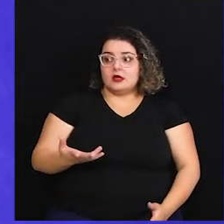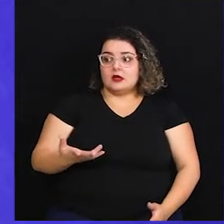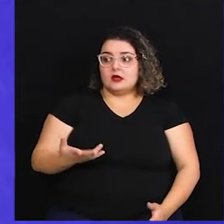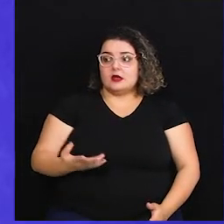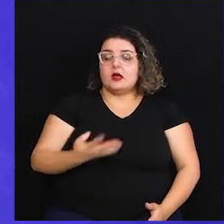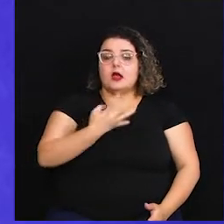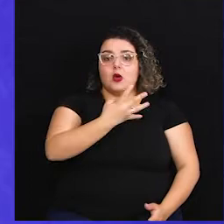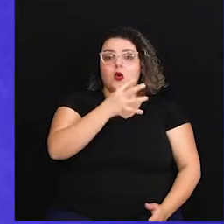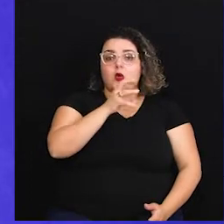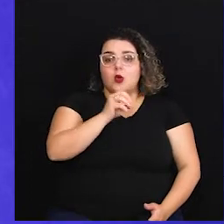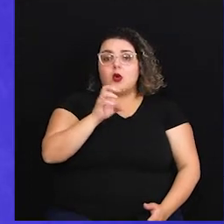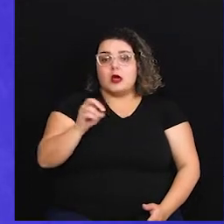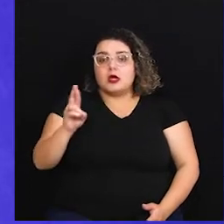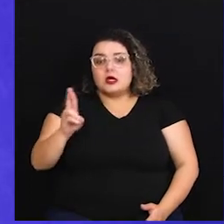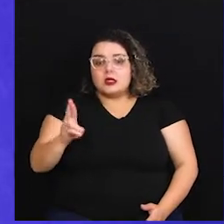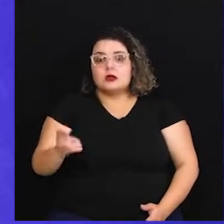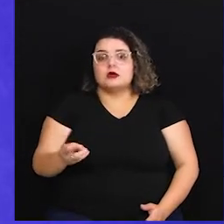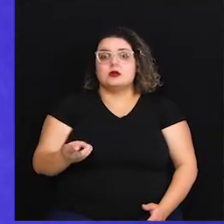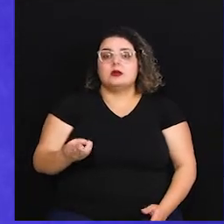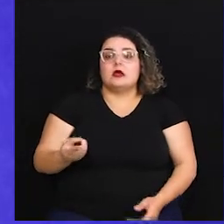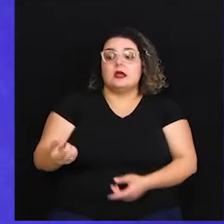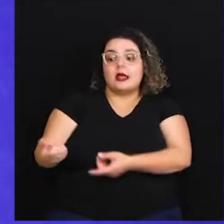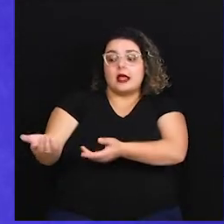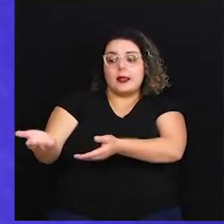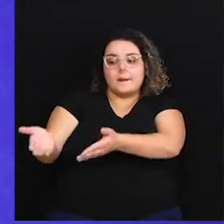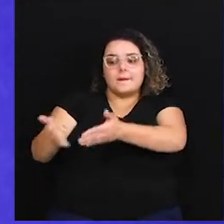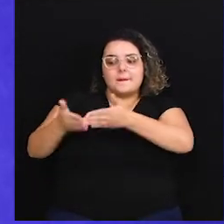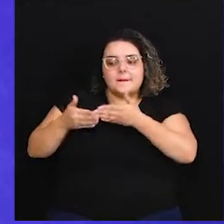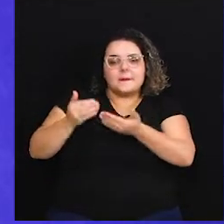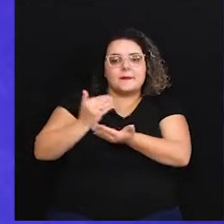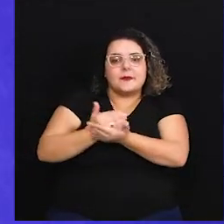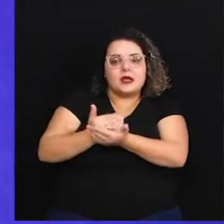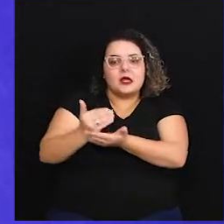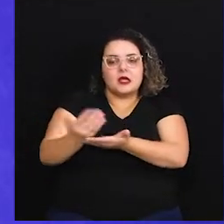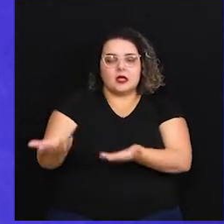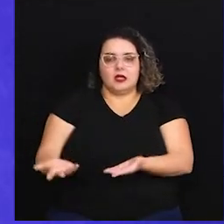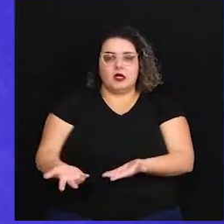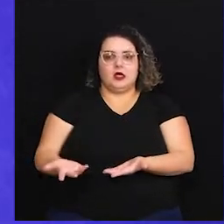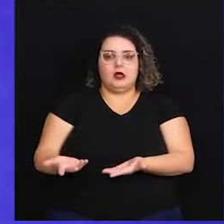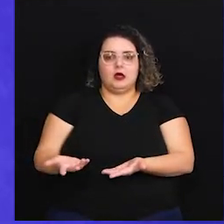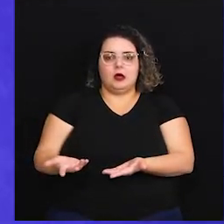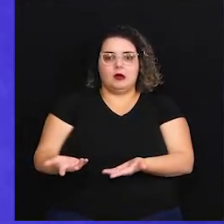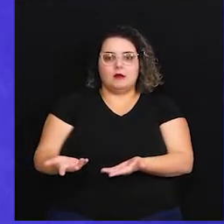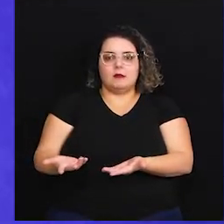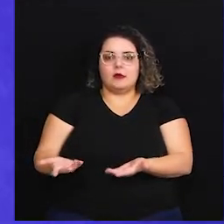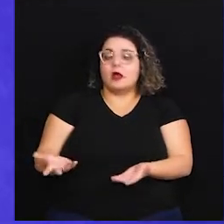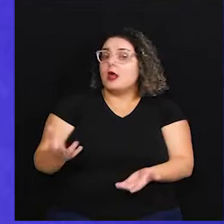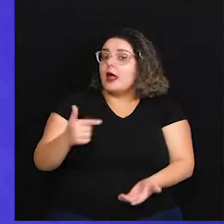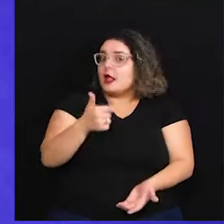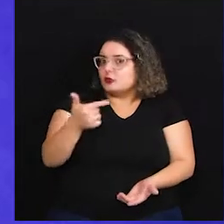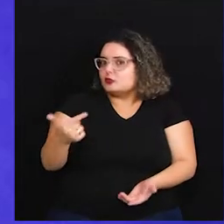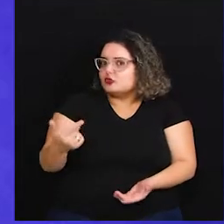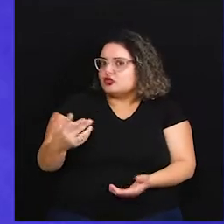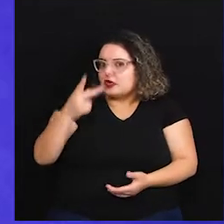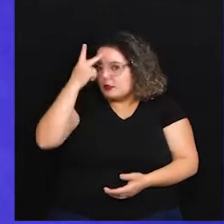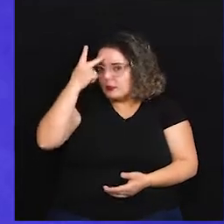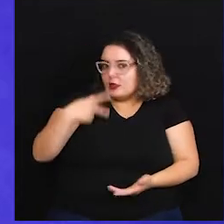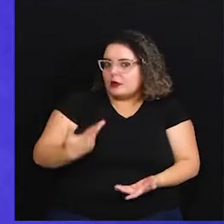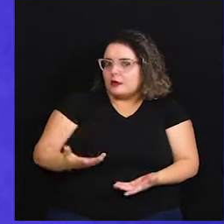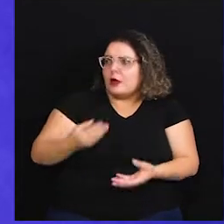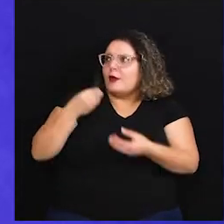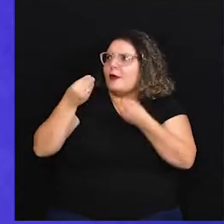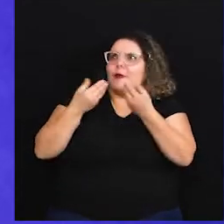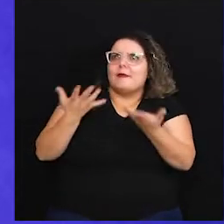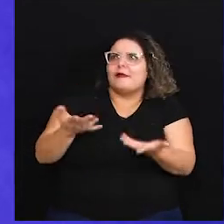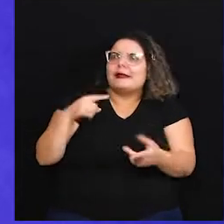R$ 400 emprestados, não é que ela tinha os R$ 400. Amanda, que loucura, conta pra gente como foi que pensou, olha, eu preciso